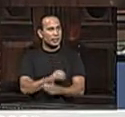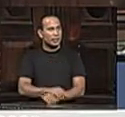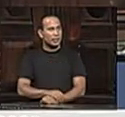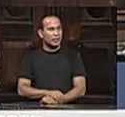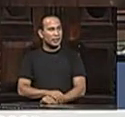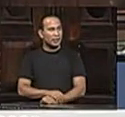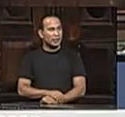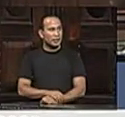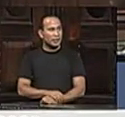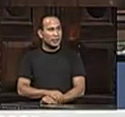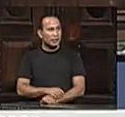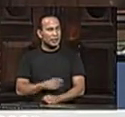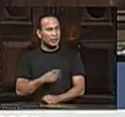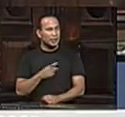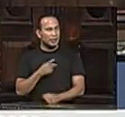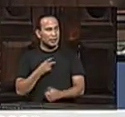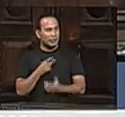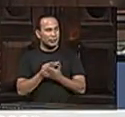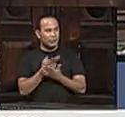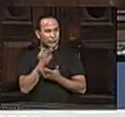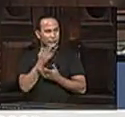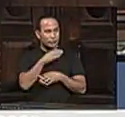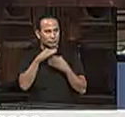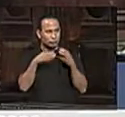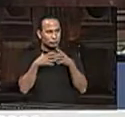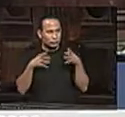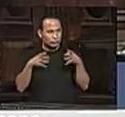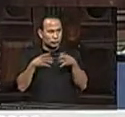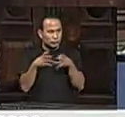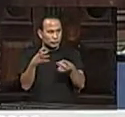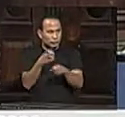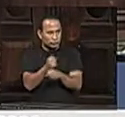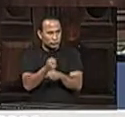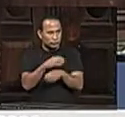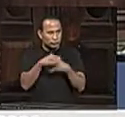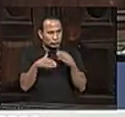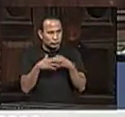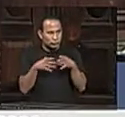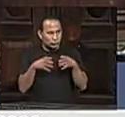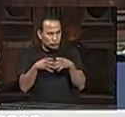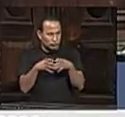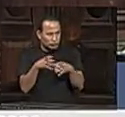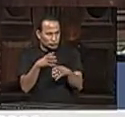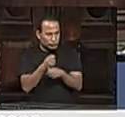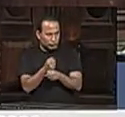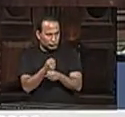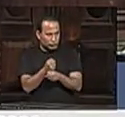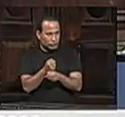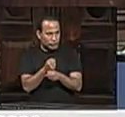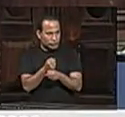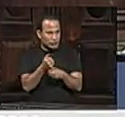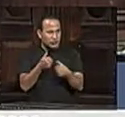que todos os tribunais de contas, os órgãos de contas estão